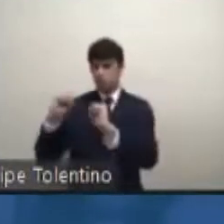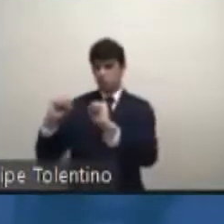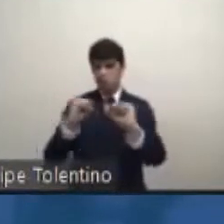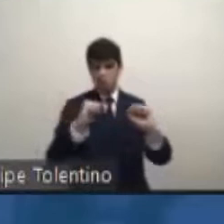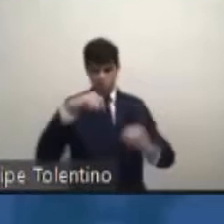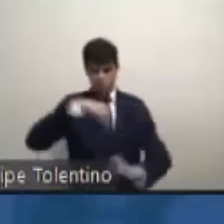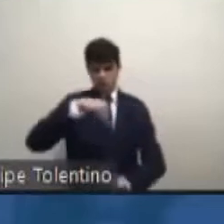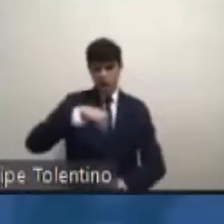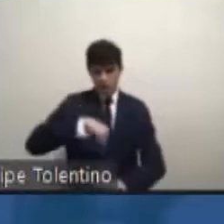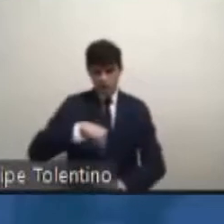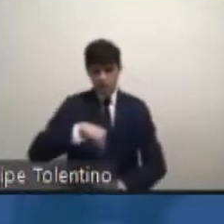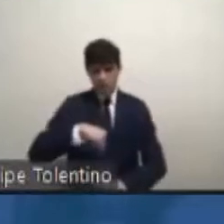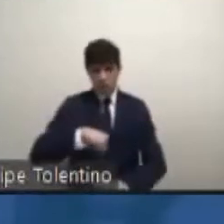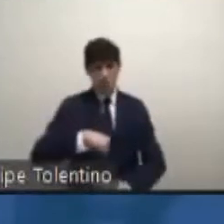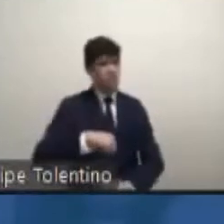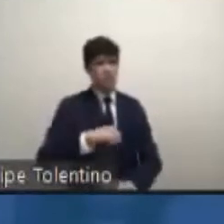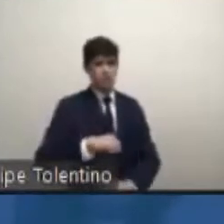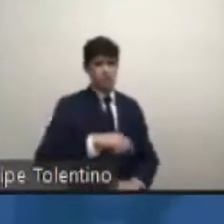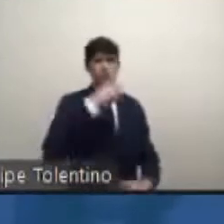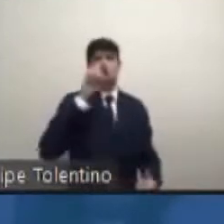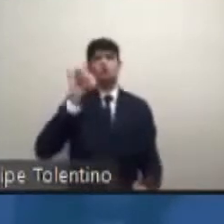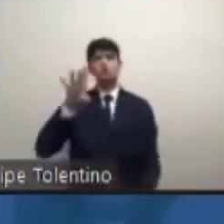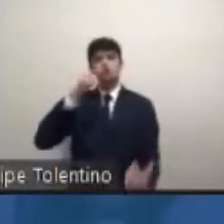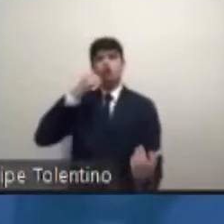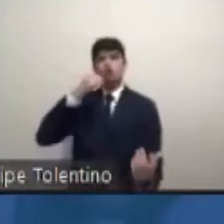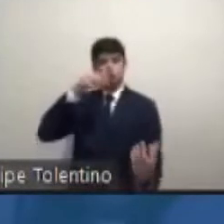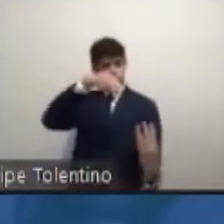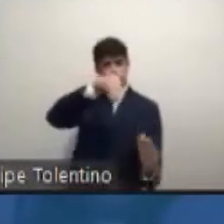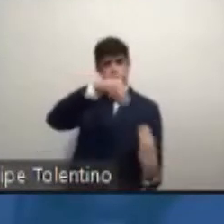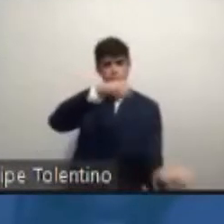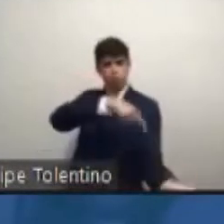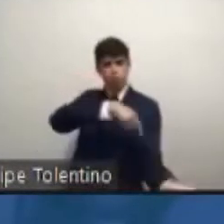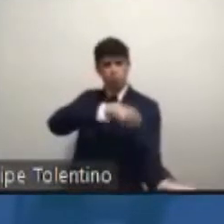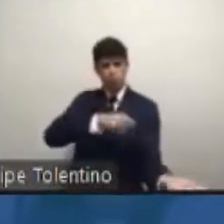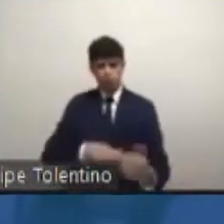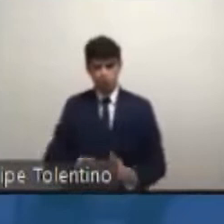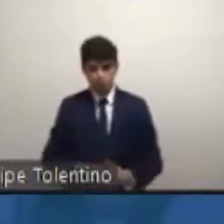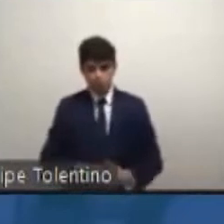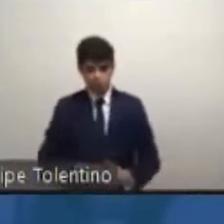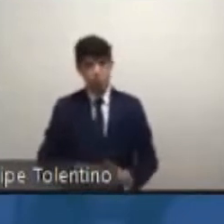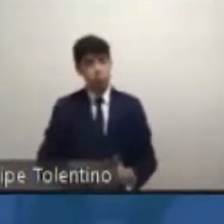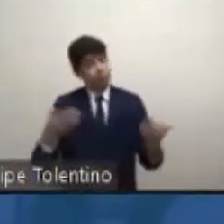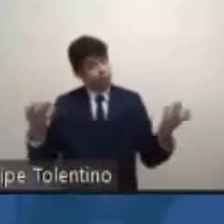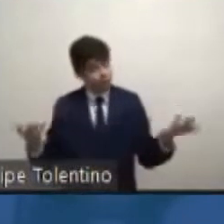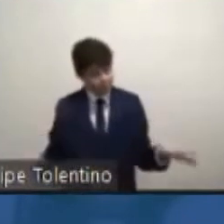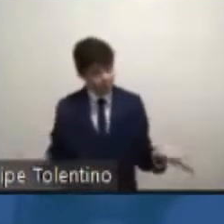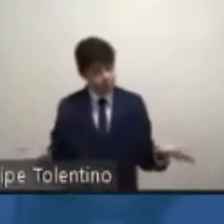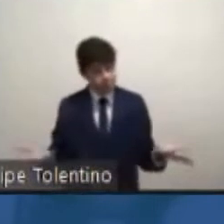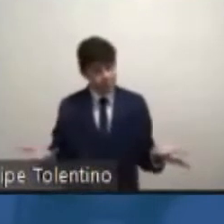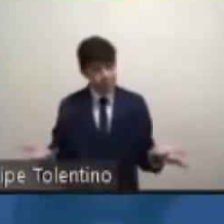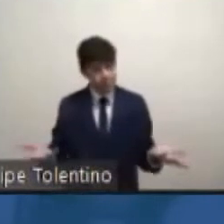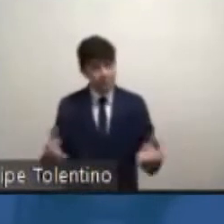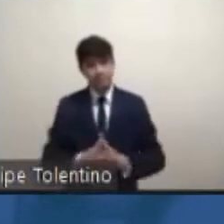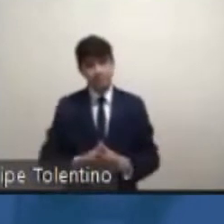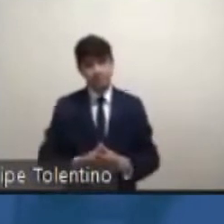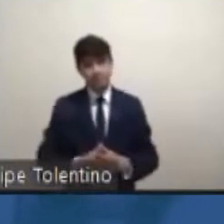tenho que transfundir. Então, eu não posso utilizar porque eu estou amarrado por esse protocolo. Bom, se essa é a situação, então isso